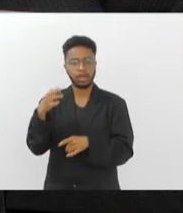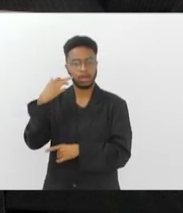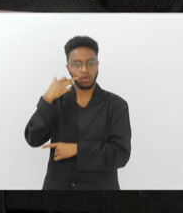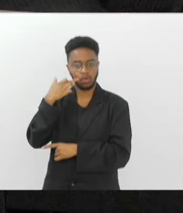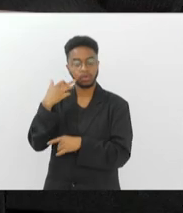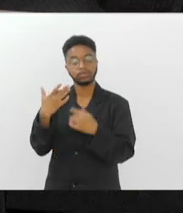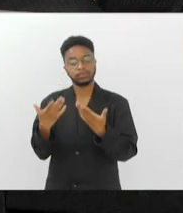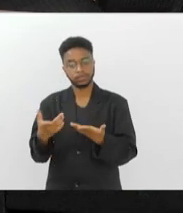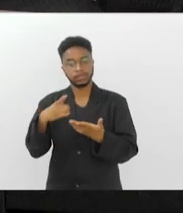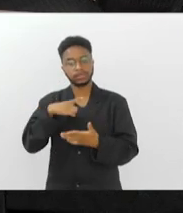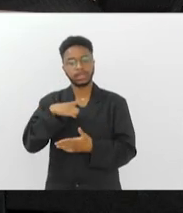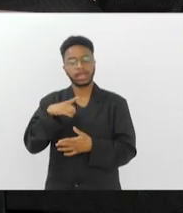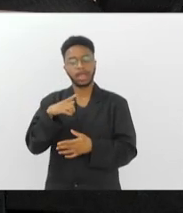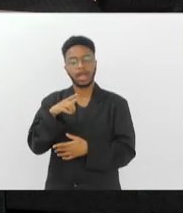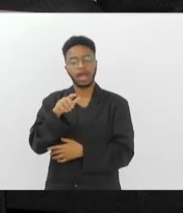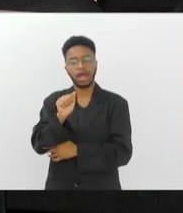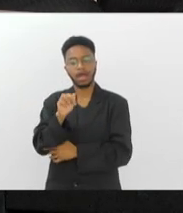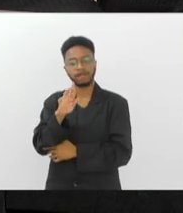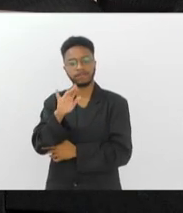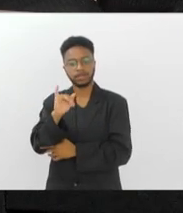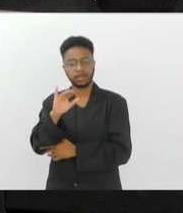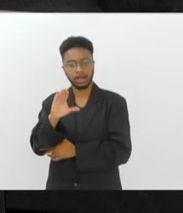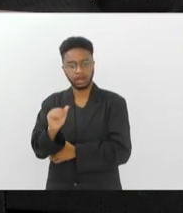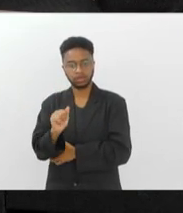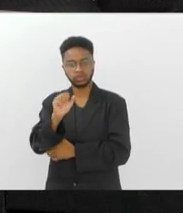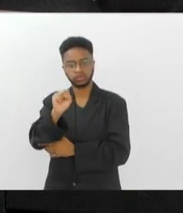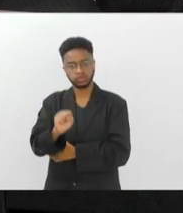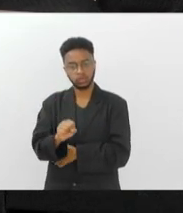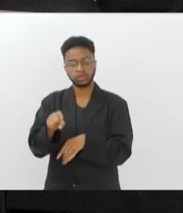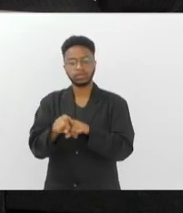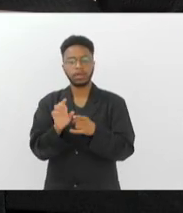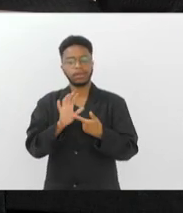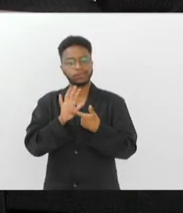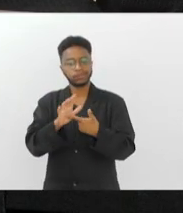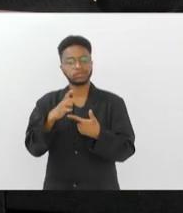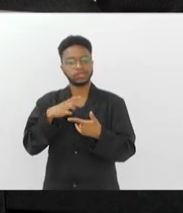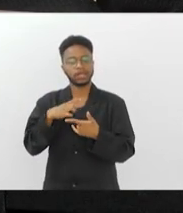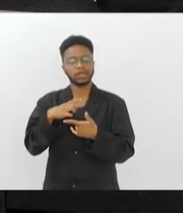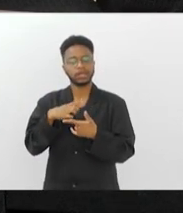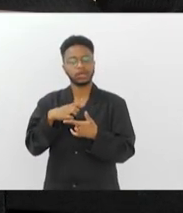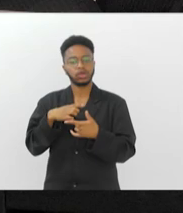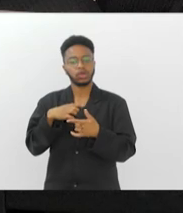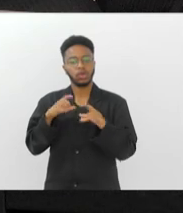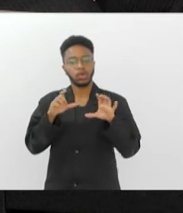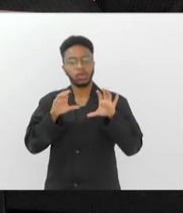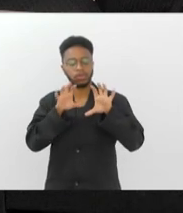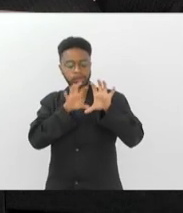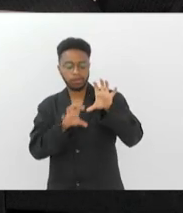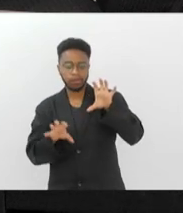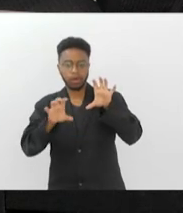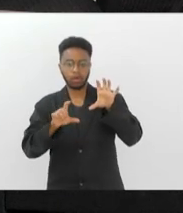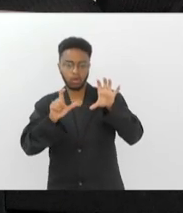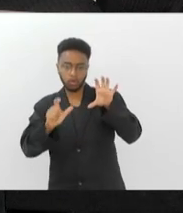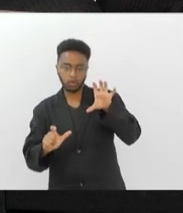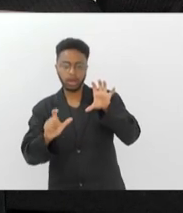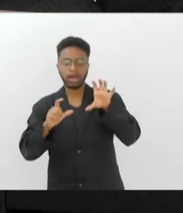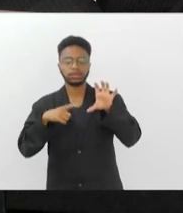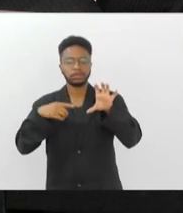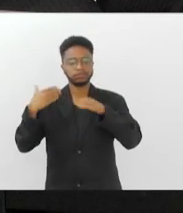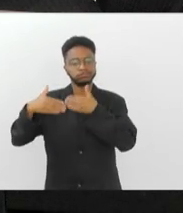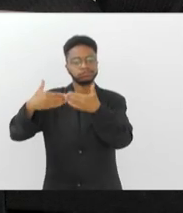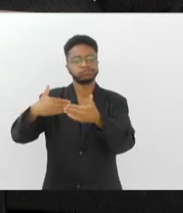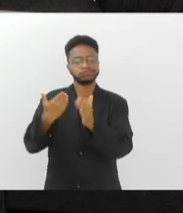da África do Sul, que se destaca pela sua posição geográfica e o seu nível de